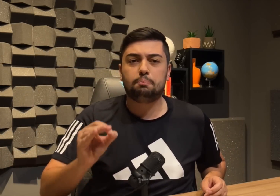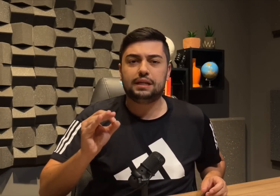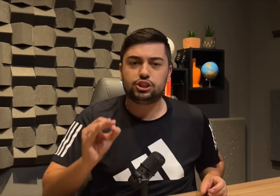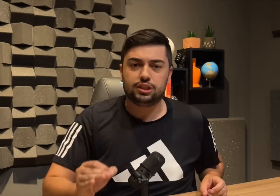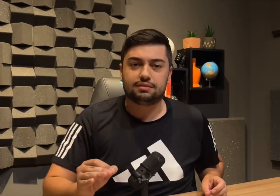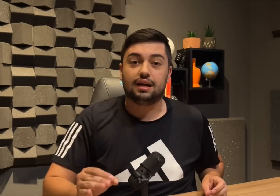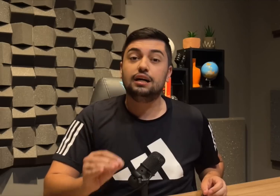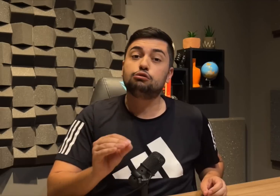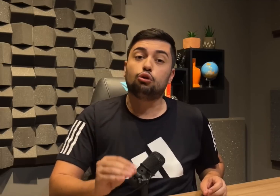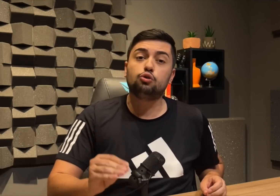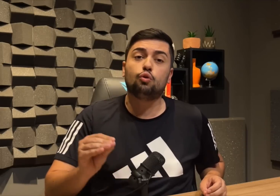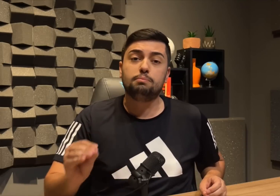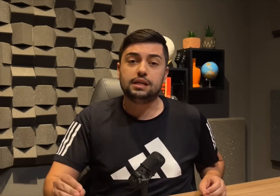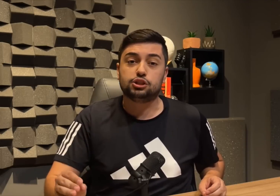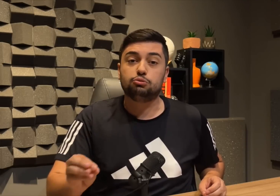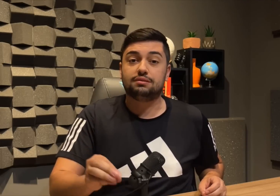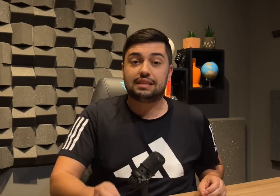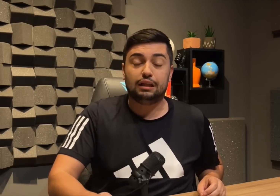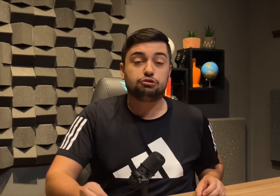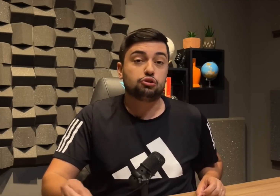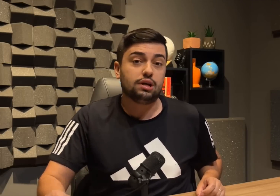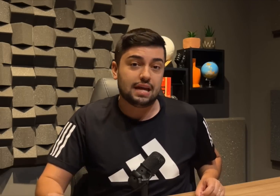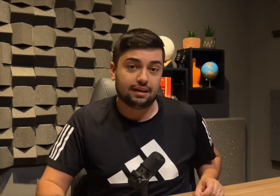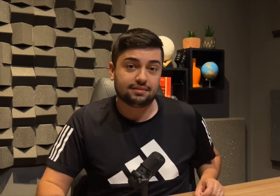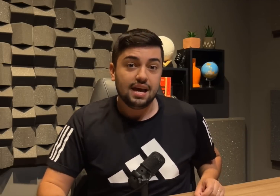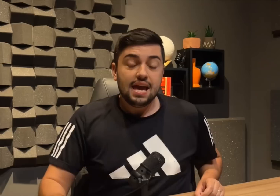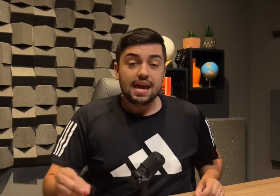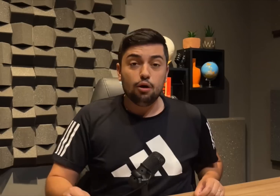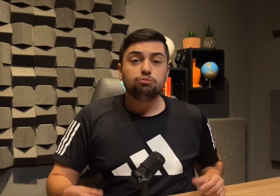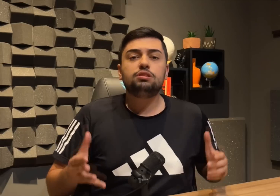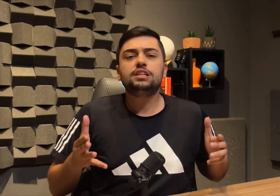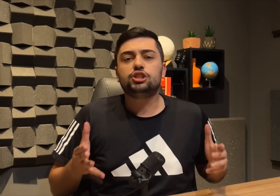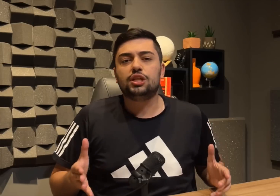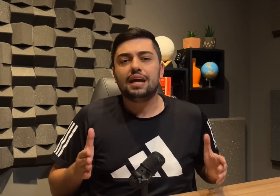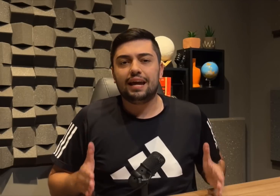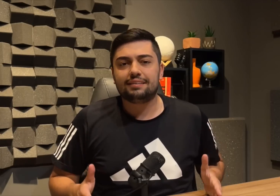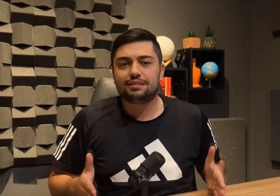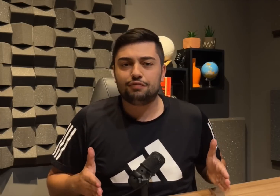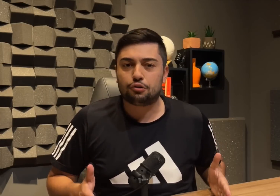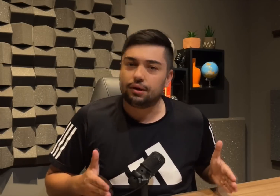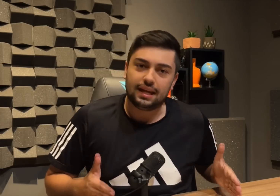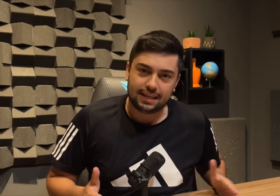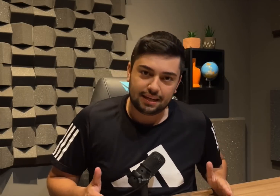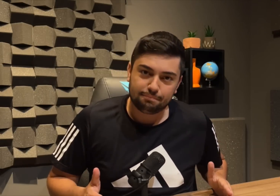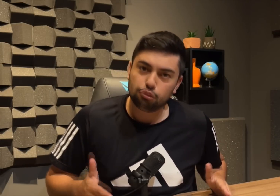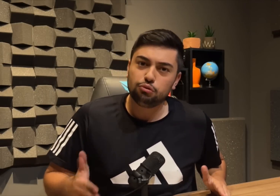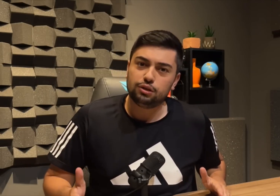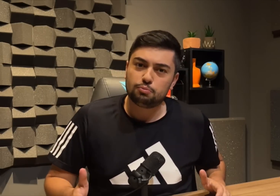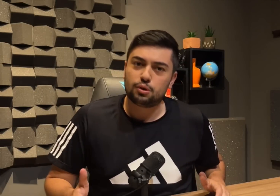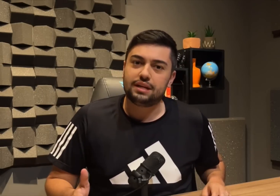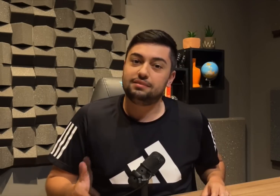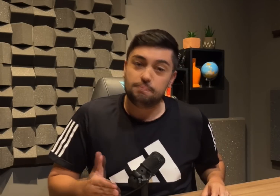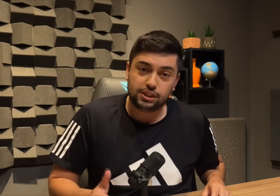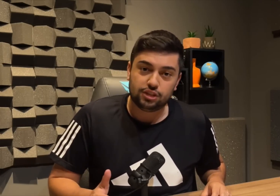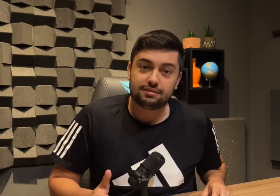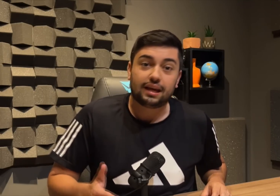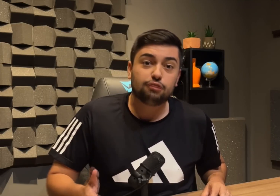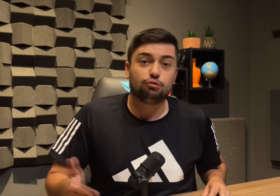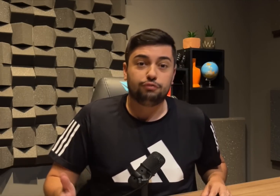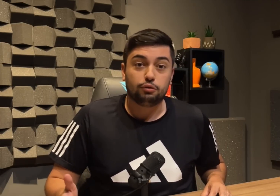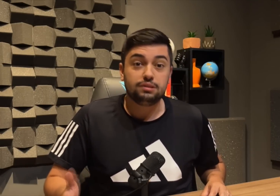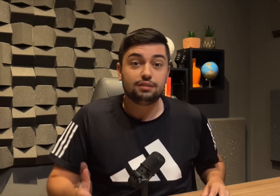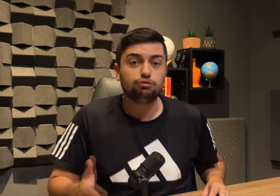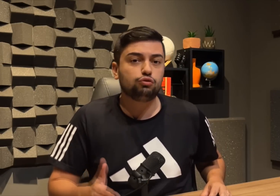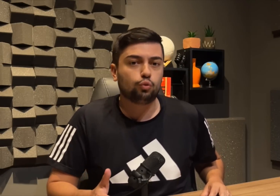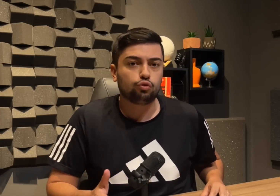deputado petista Antônio Gomide do Estado de Goiás eu senti esta vergonha alheia tudo isso porque esse petista